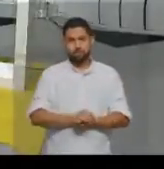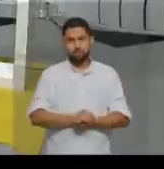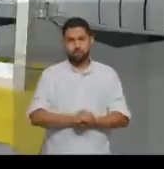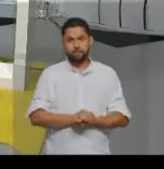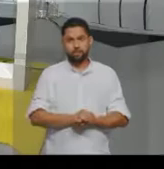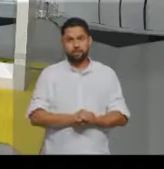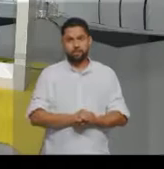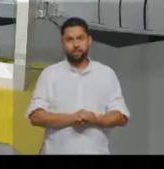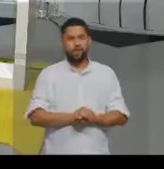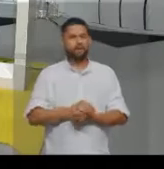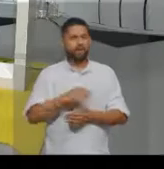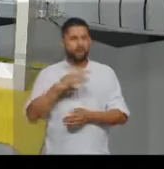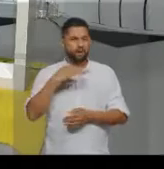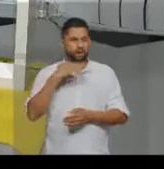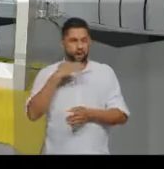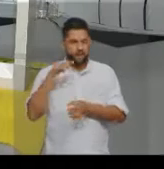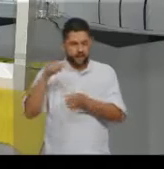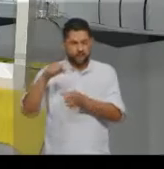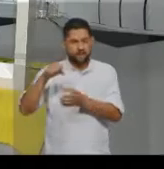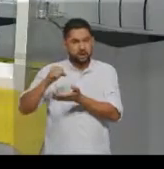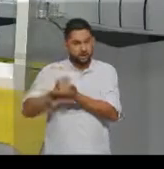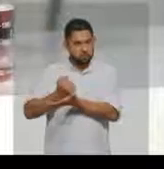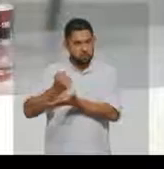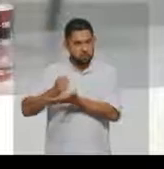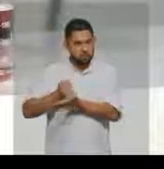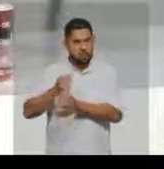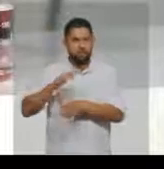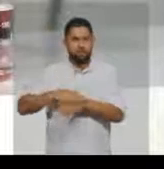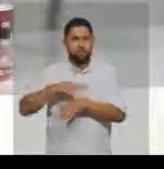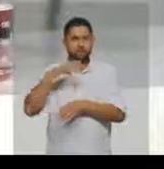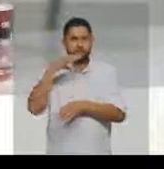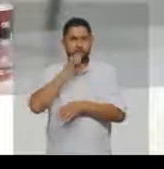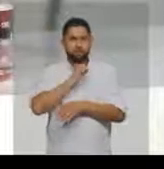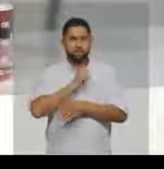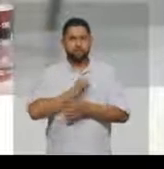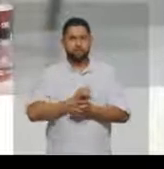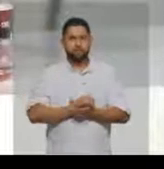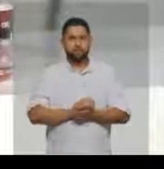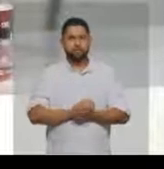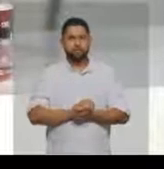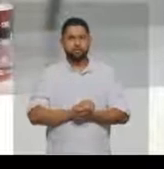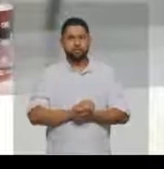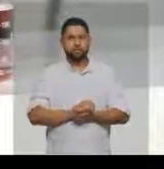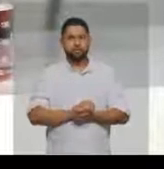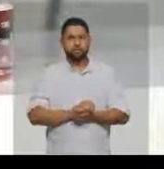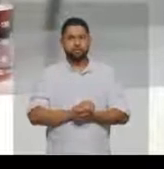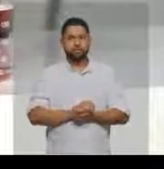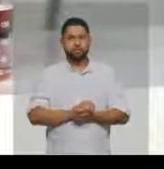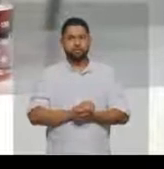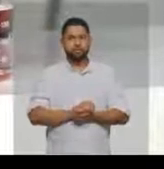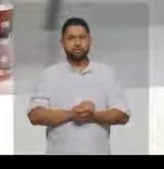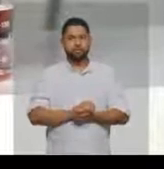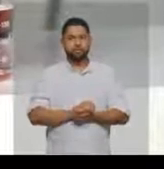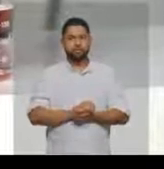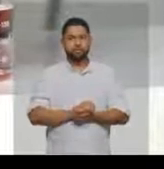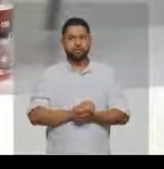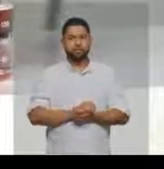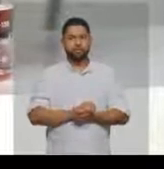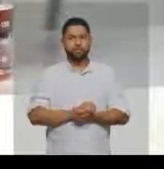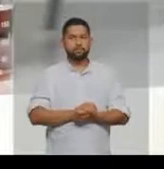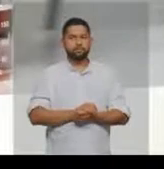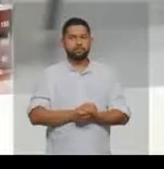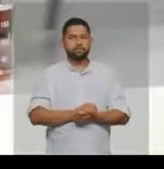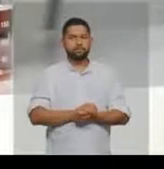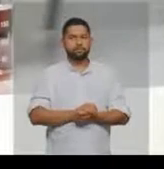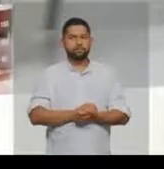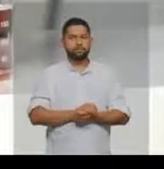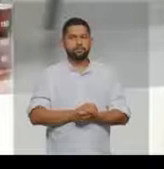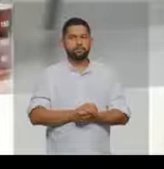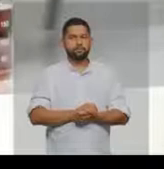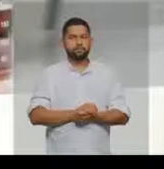ver que esse daqui vai terminar mais rápido. Então, vamos lá? Ó, jogando.